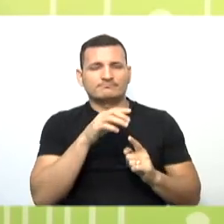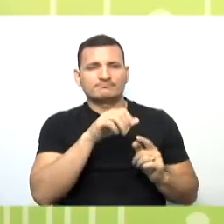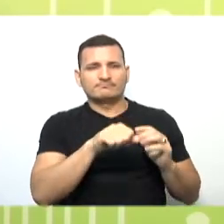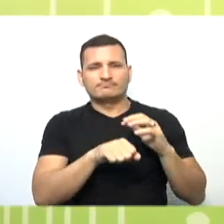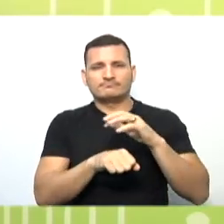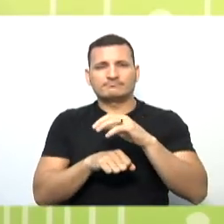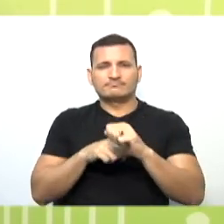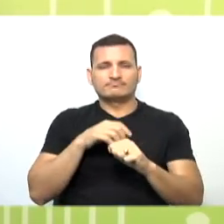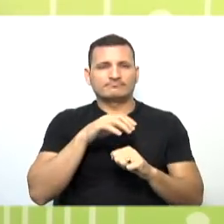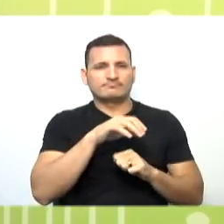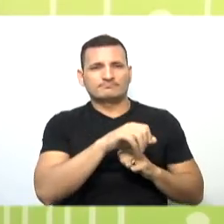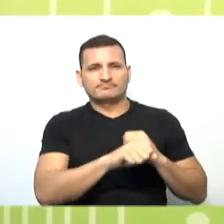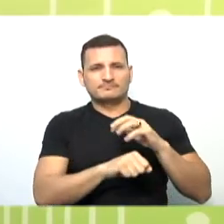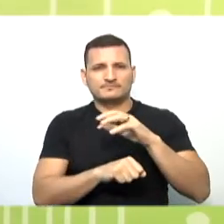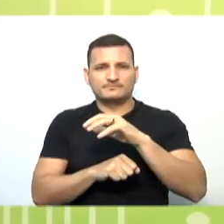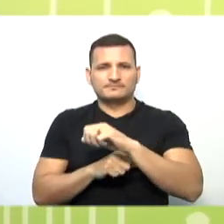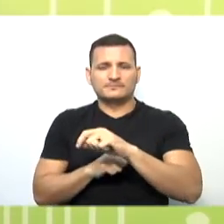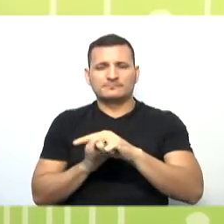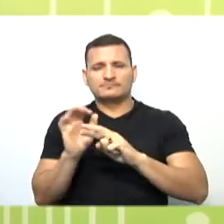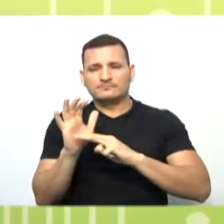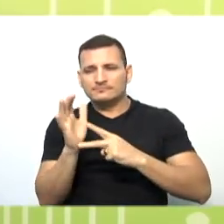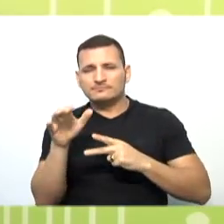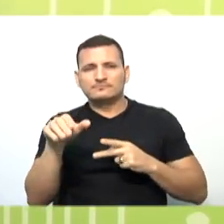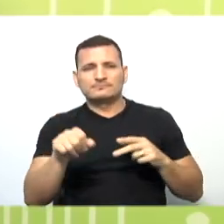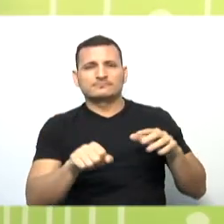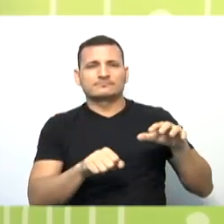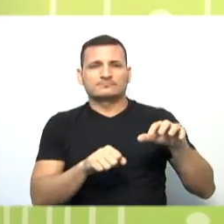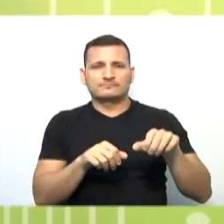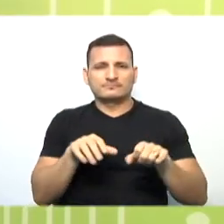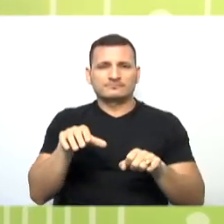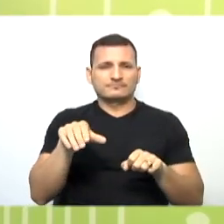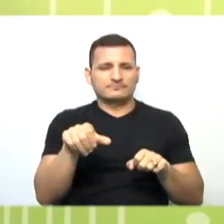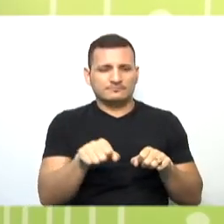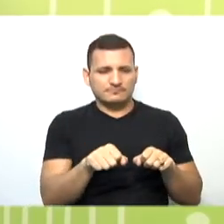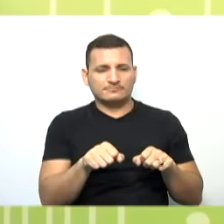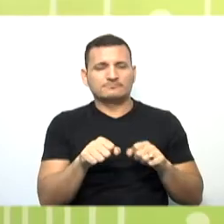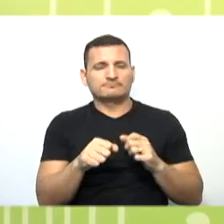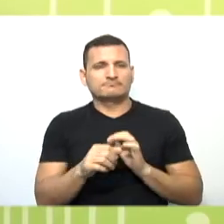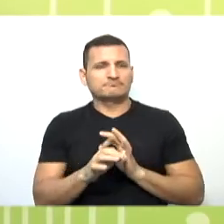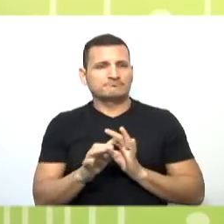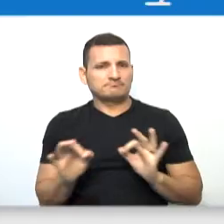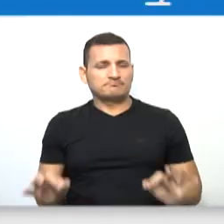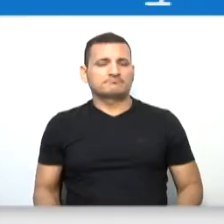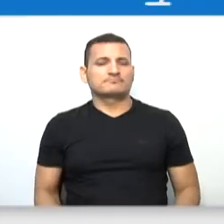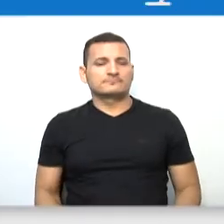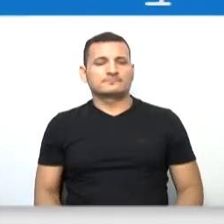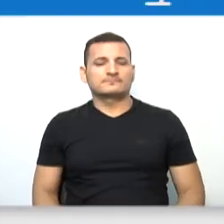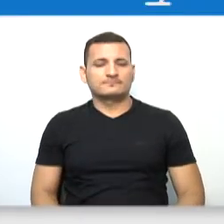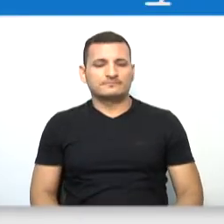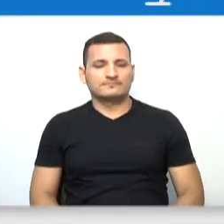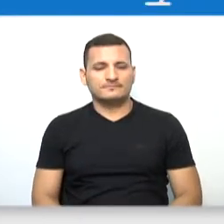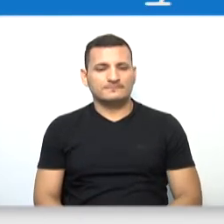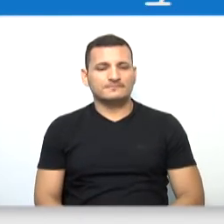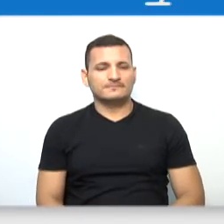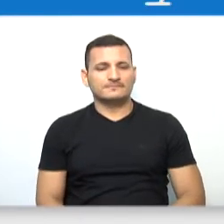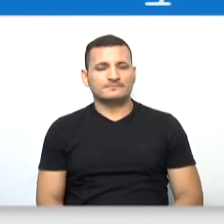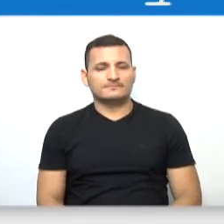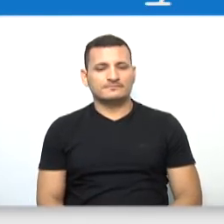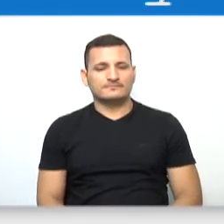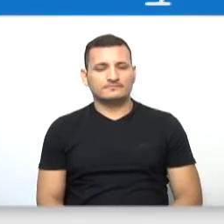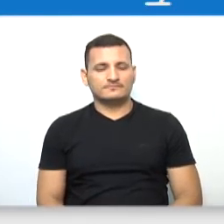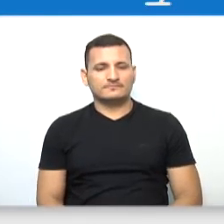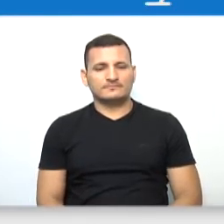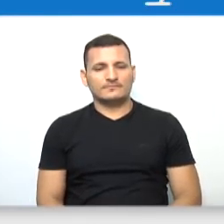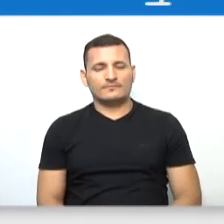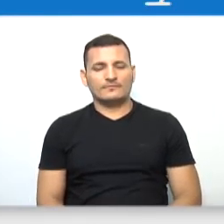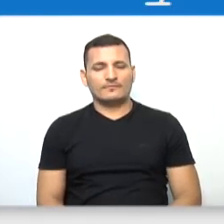o outro, um vai pegando, significa isso, um puxa o outro. É incrível. Vamos lá, vamos voltar aqui. Senão eu vou me empolgar de novo,